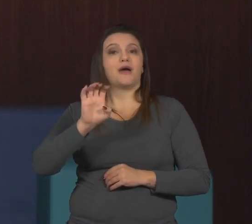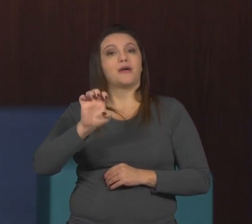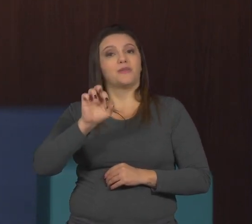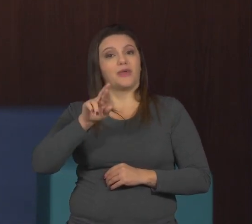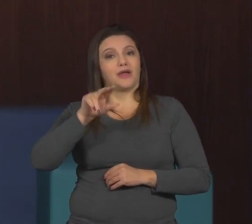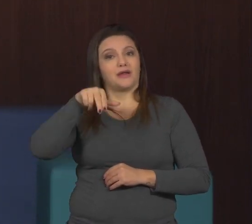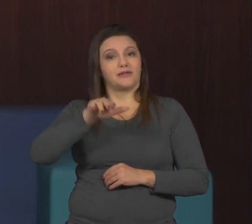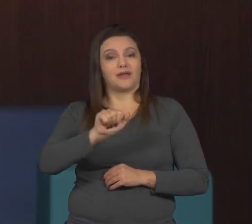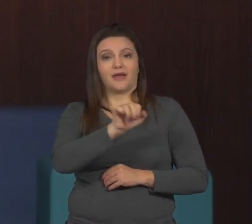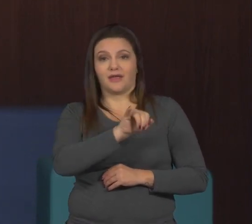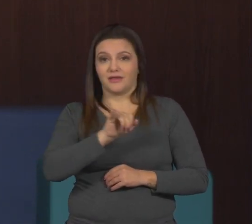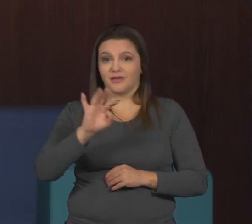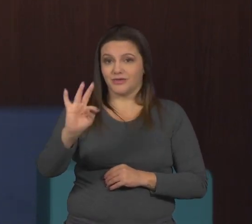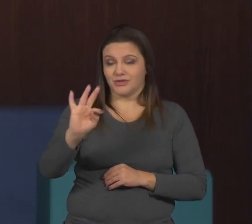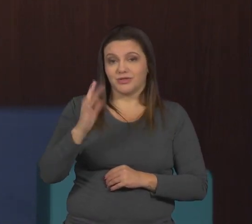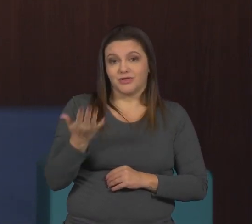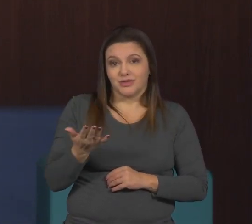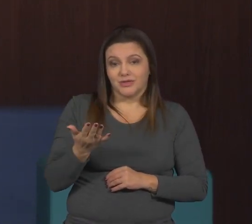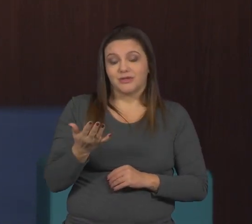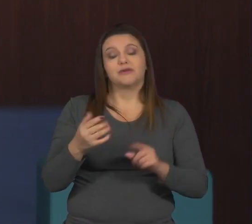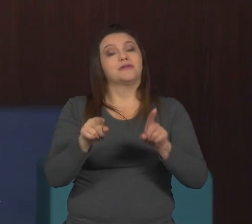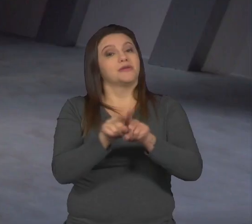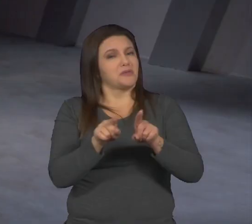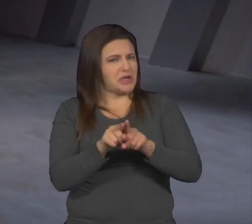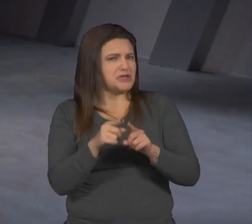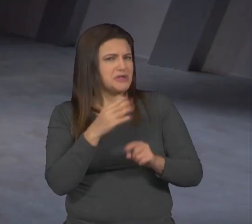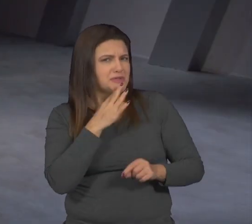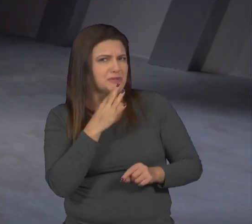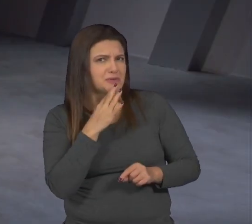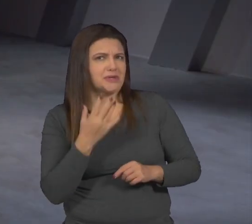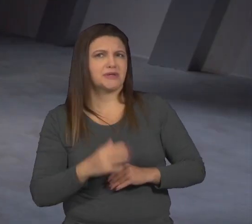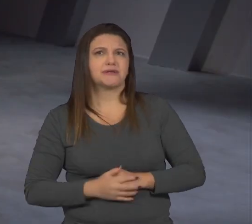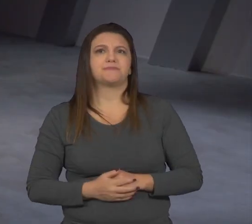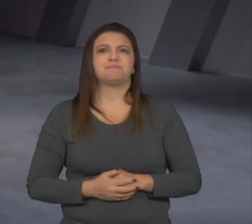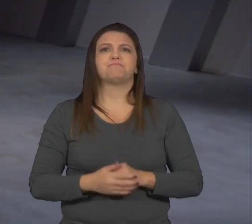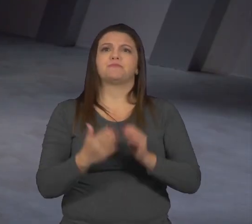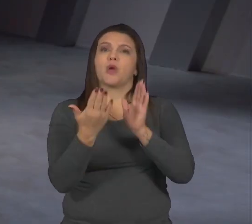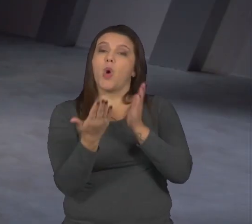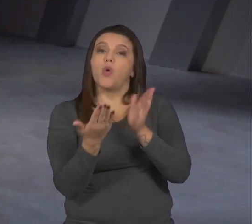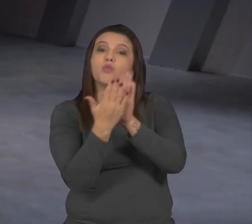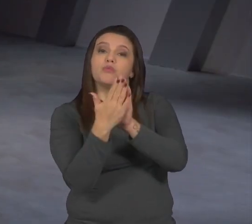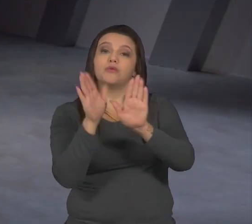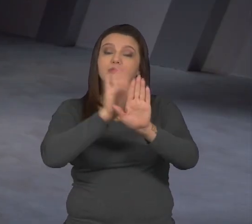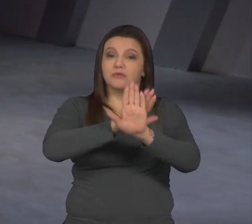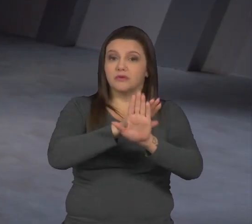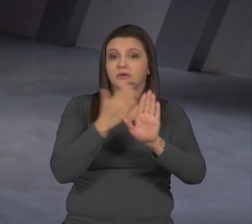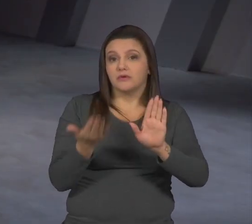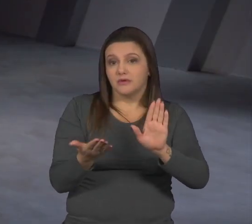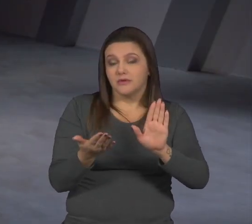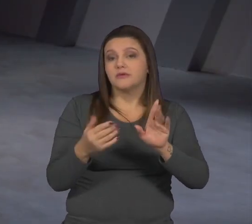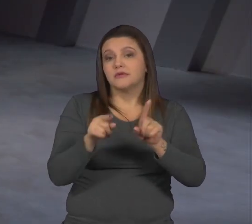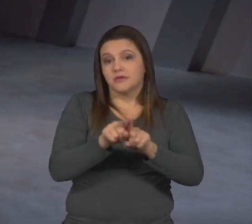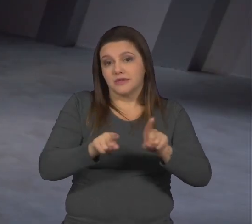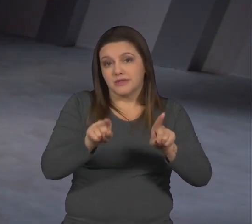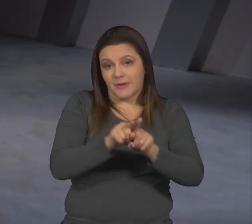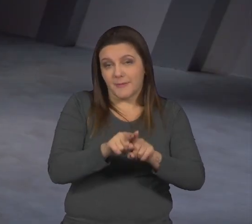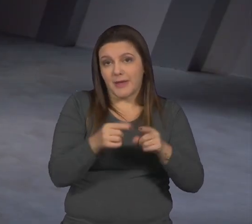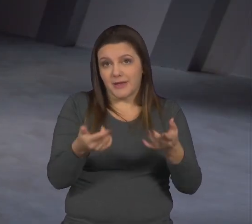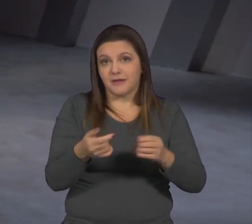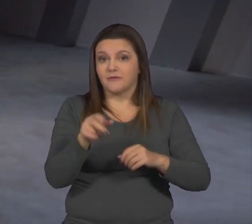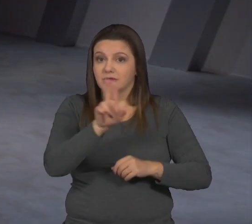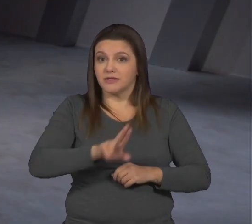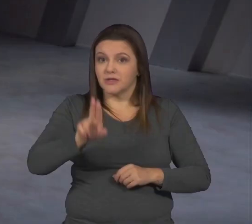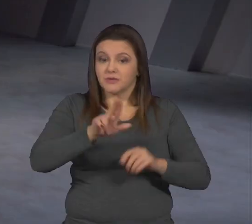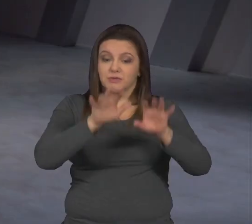ouviram falar, mas por exemplo, um framework, né? Provavelmente vocês só conhecem como framework, não como framework de aplicação,